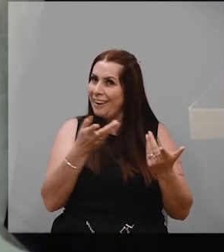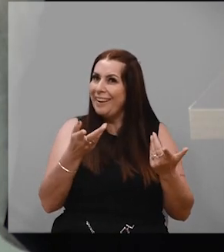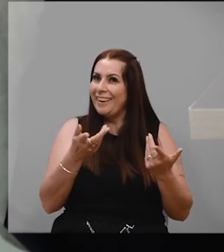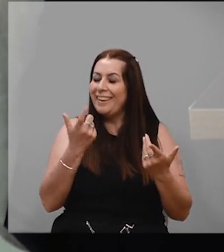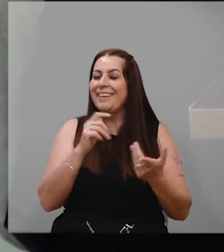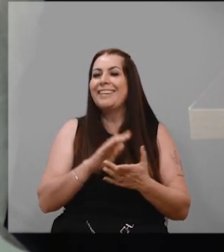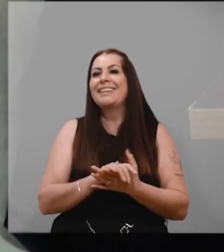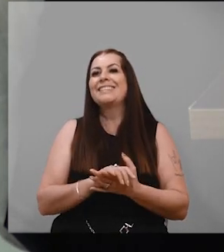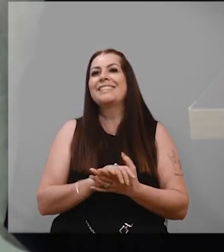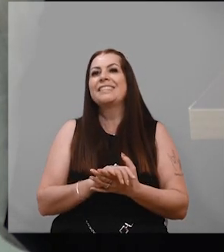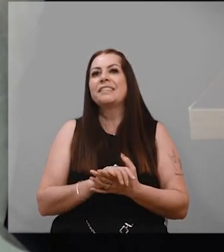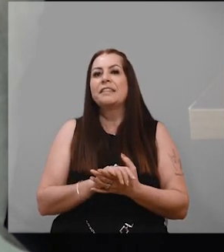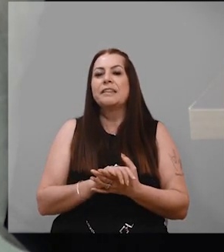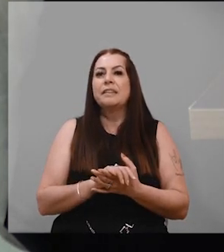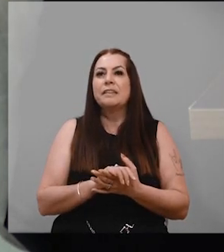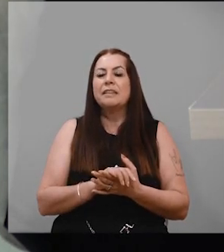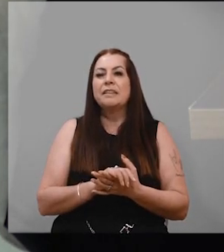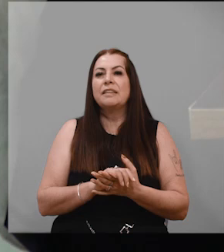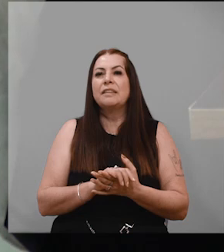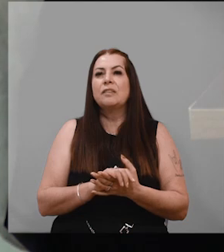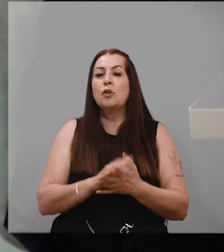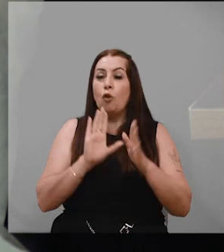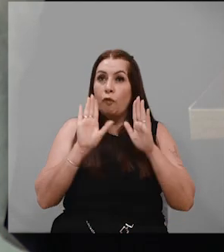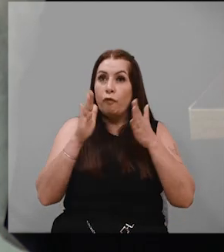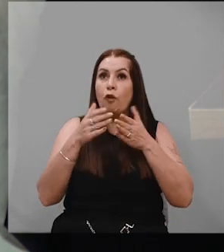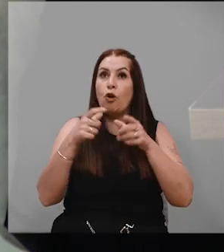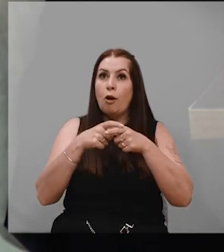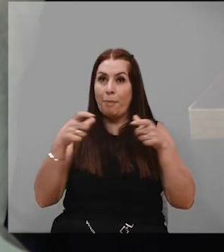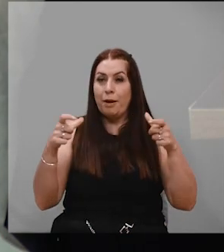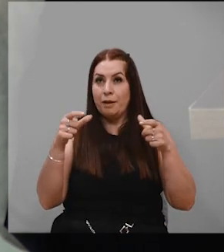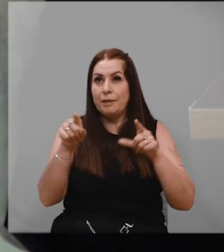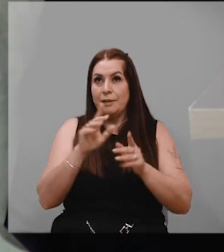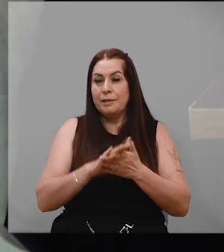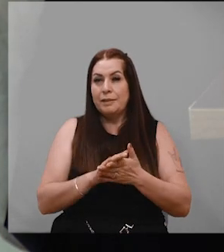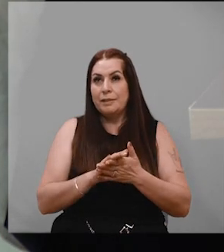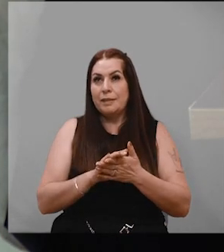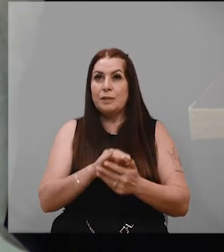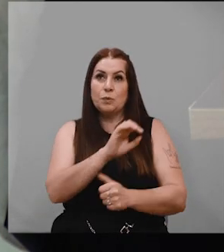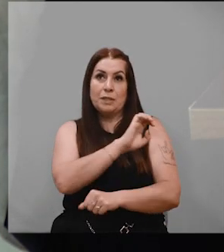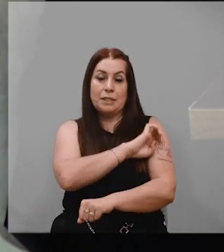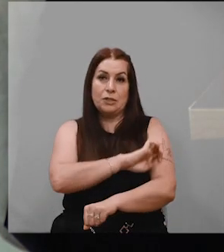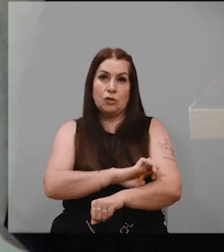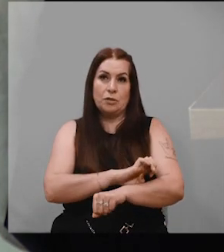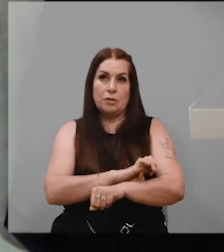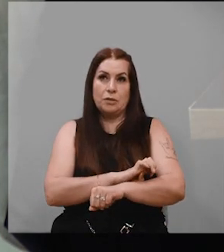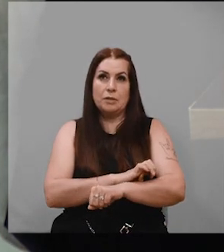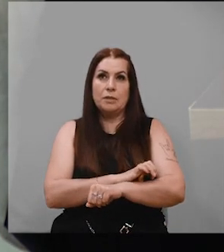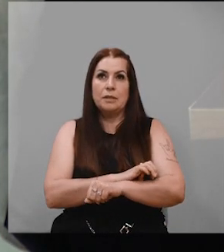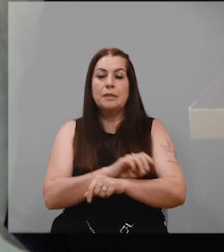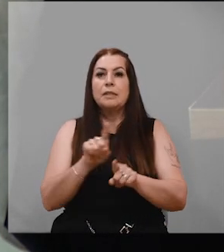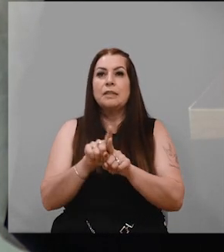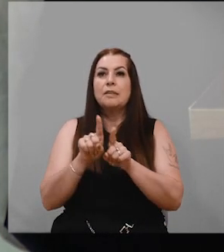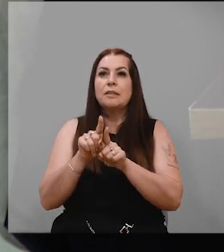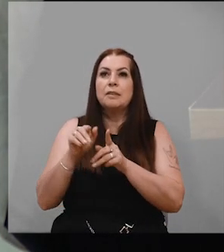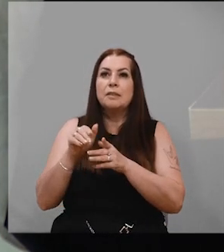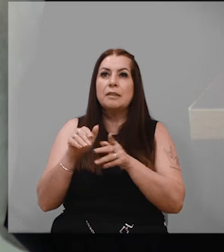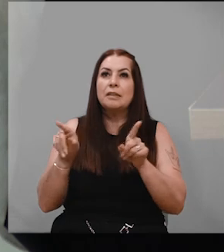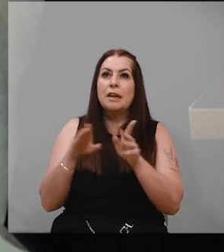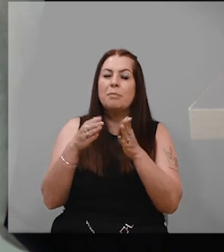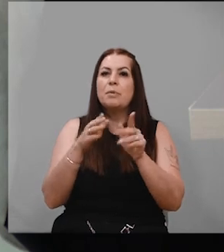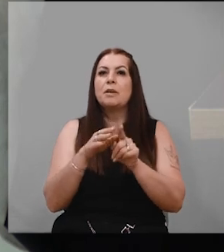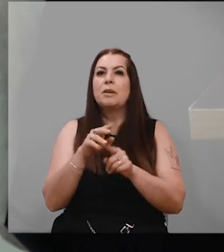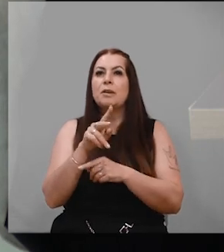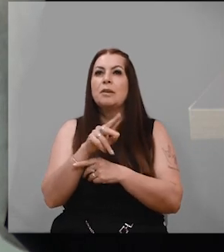sim, enfim, o foco maior ali, na maior parte, foram os estagiários. A Camille de PP, que acabou entrando ali num direto.